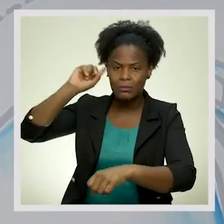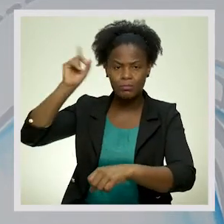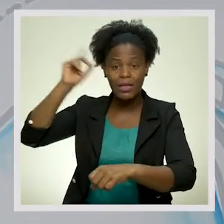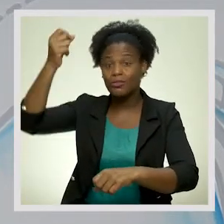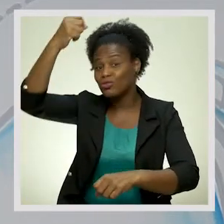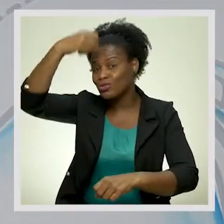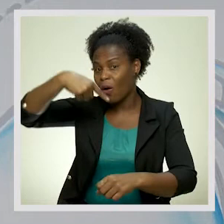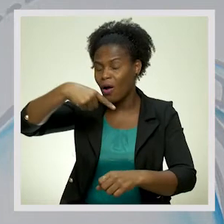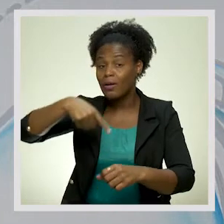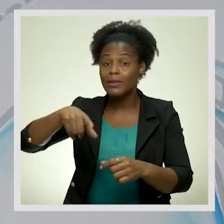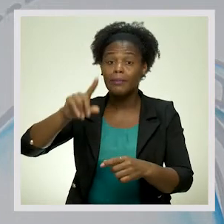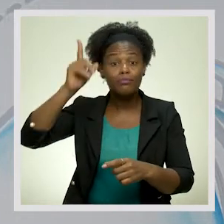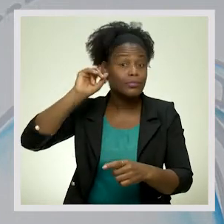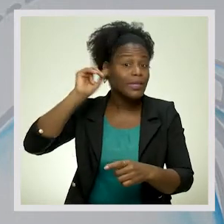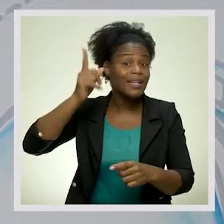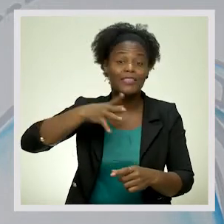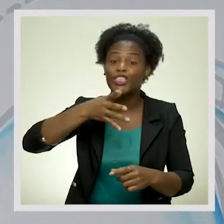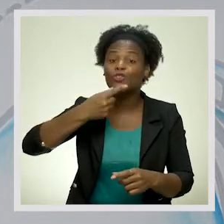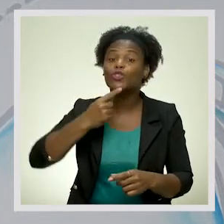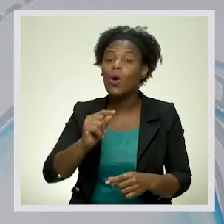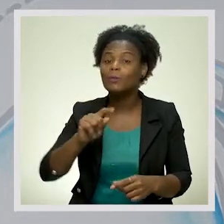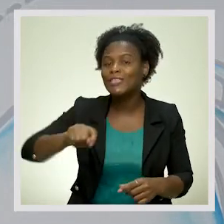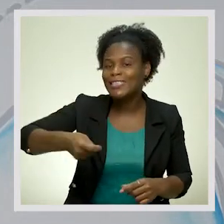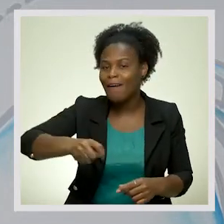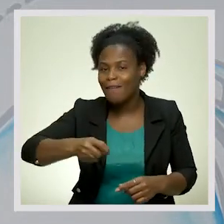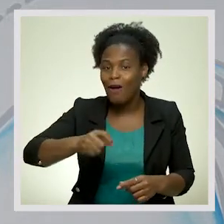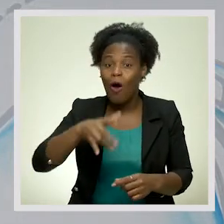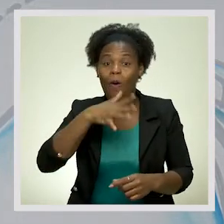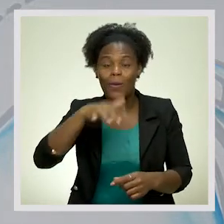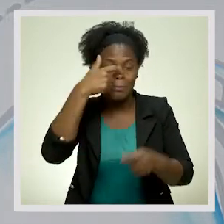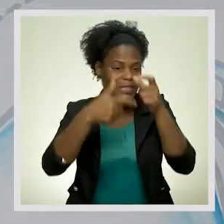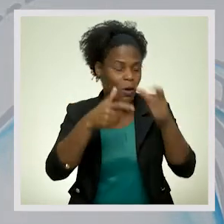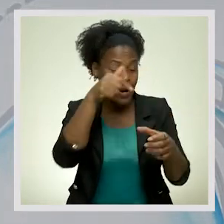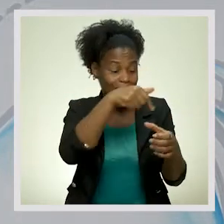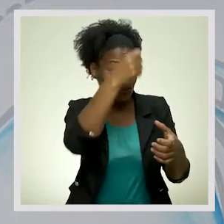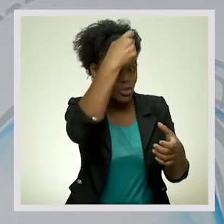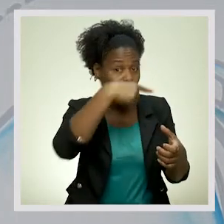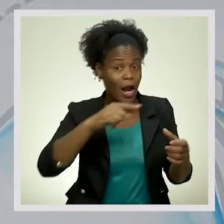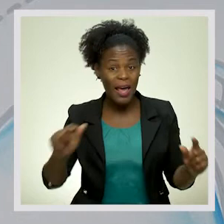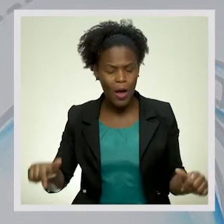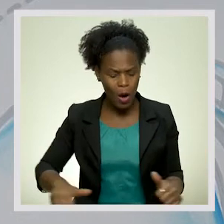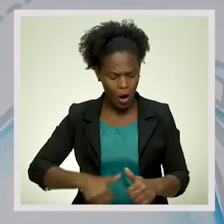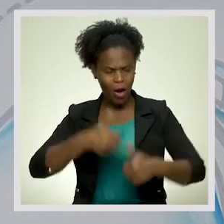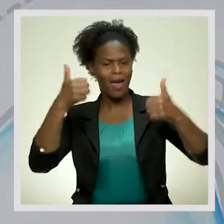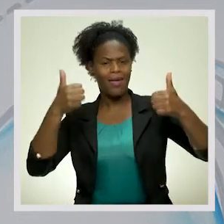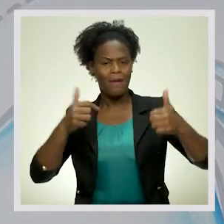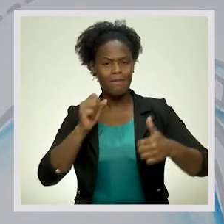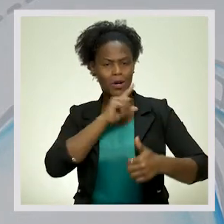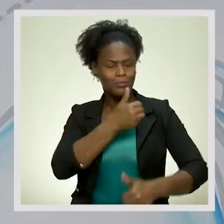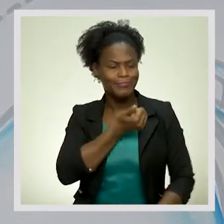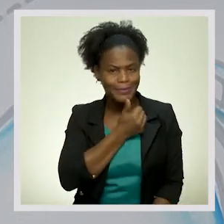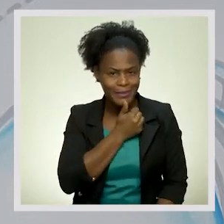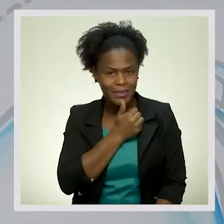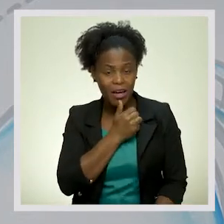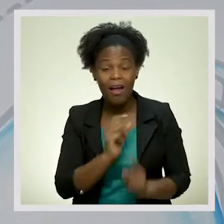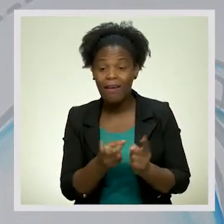a personagem, ou o herói, neste caso, pode decidir, tomar a decisão que vai, no